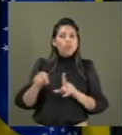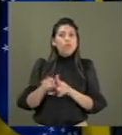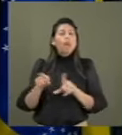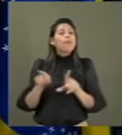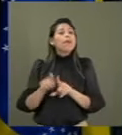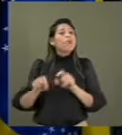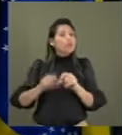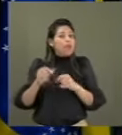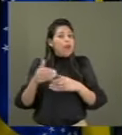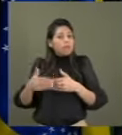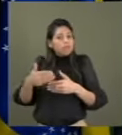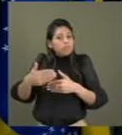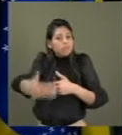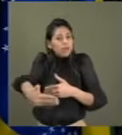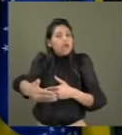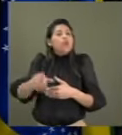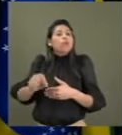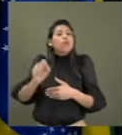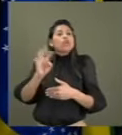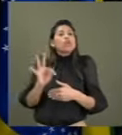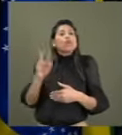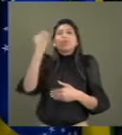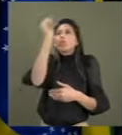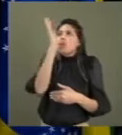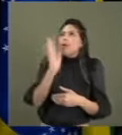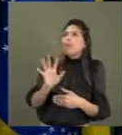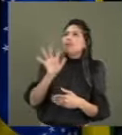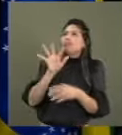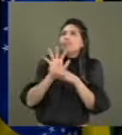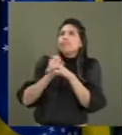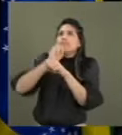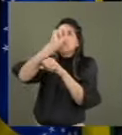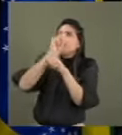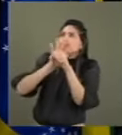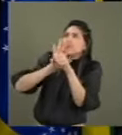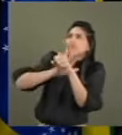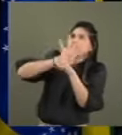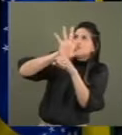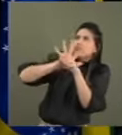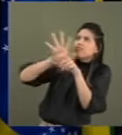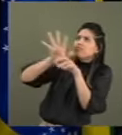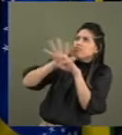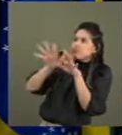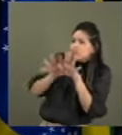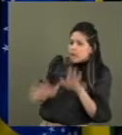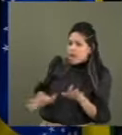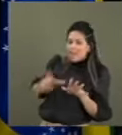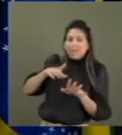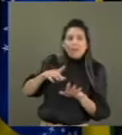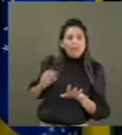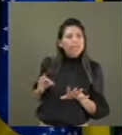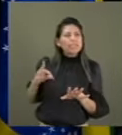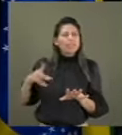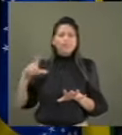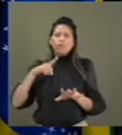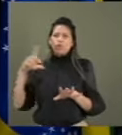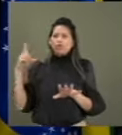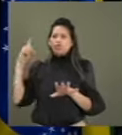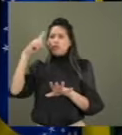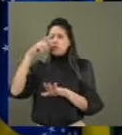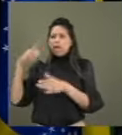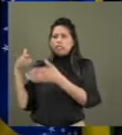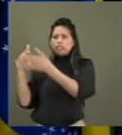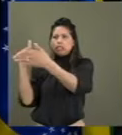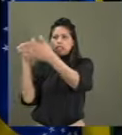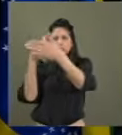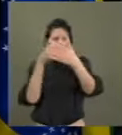a geografia brasileira para erradicar as barreiras que, por tanto tempo,